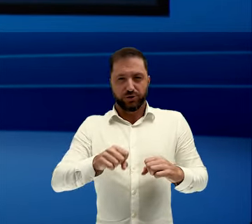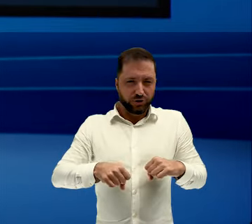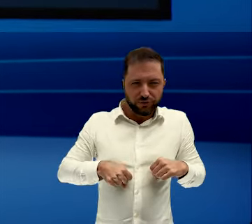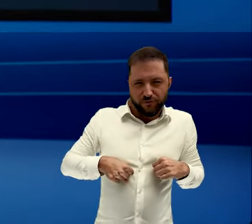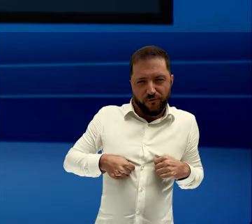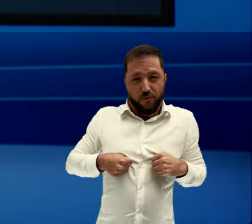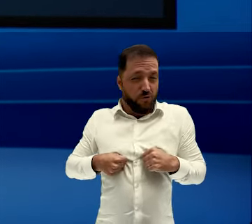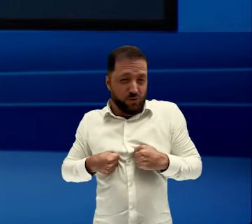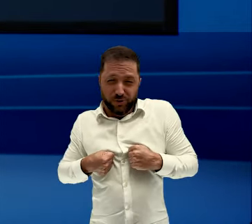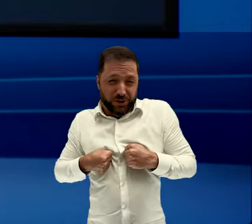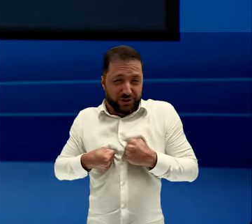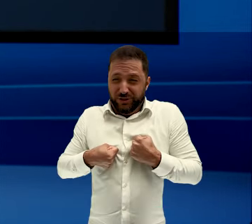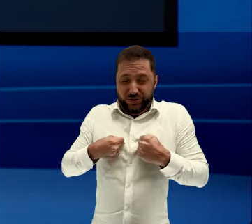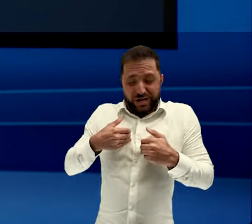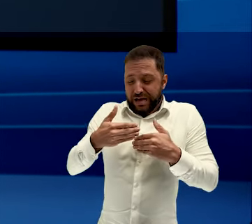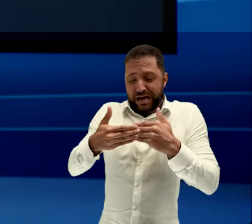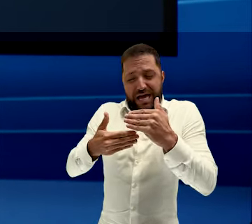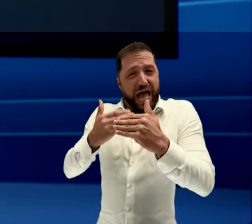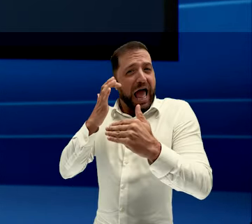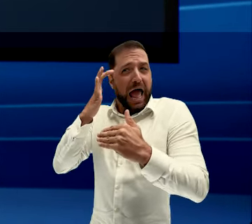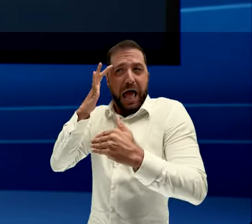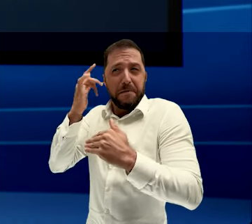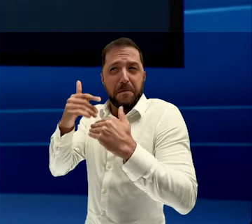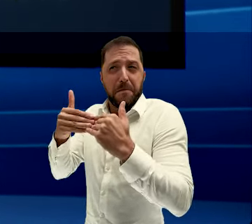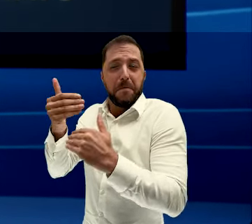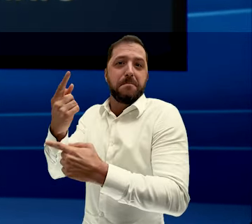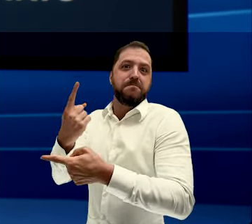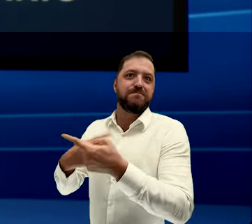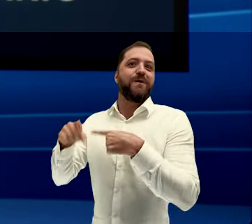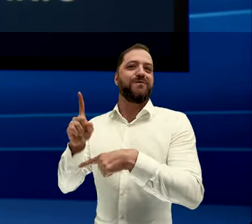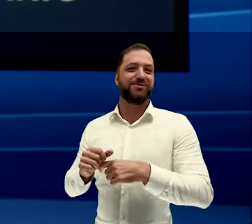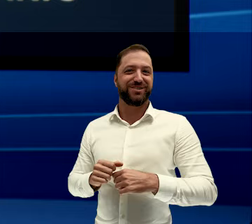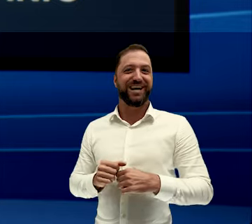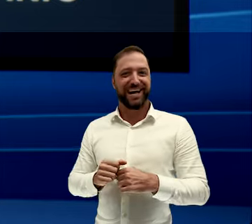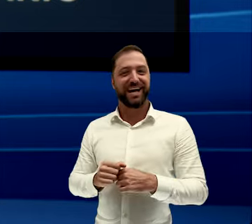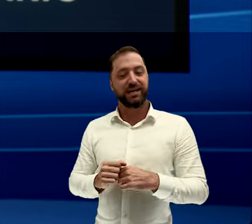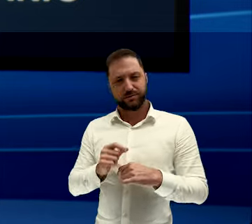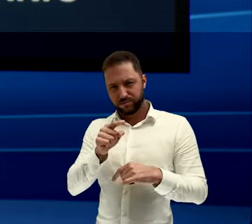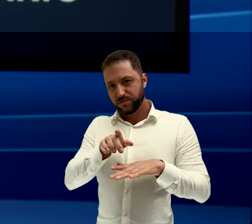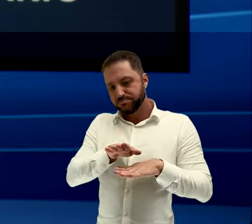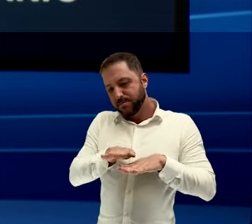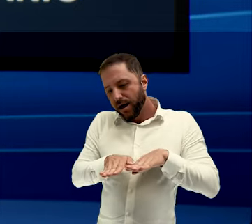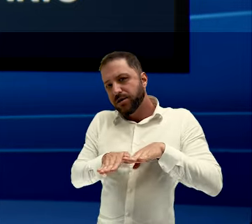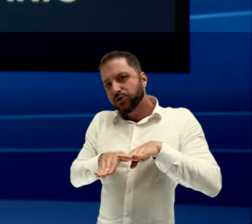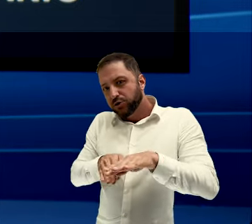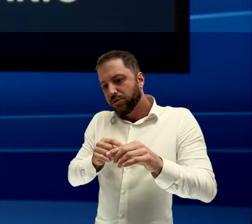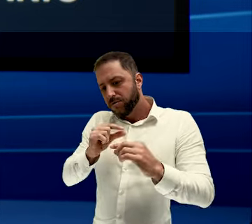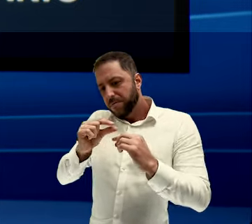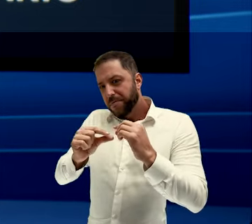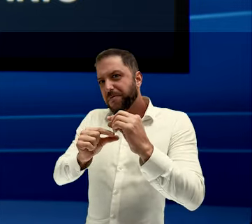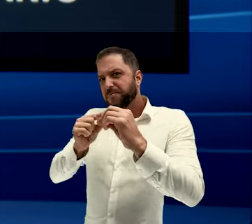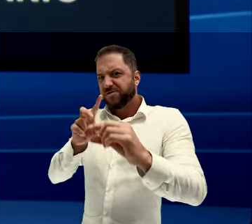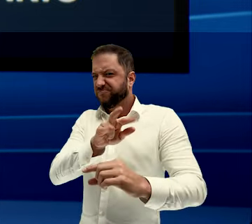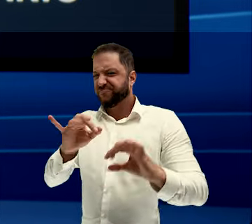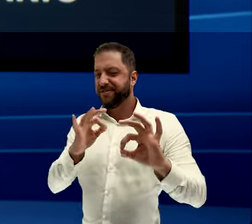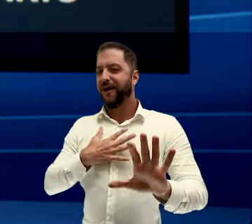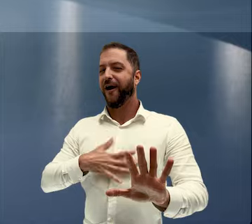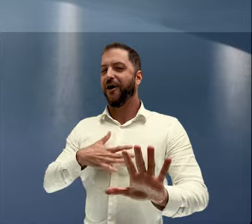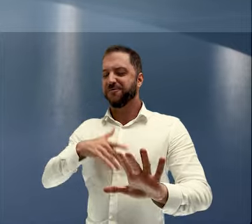de hoje é o segredo do sucesso de amanhã, gente, perfeito. Nenhum passo dado é em vão. Acredite no